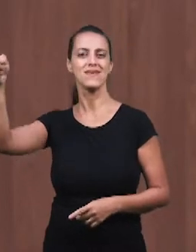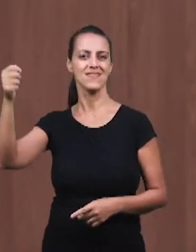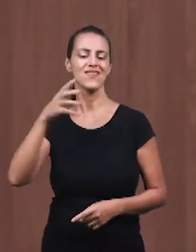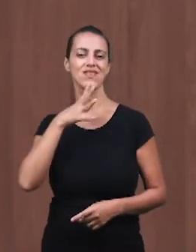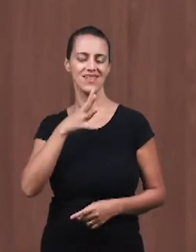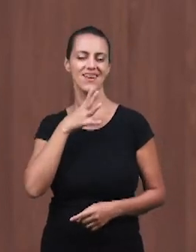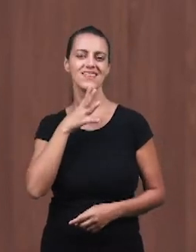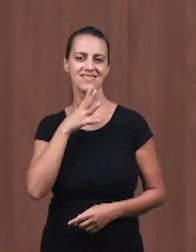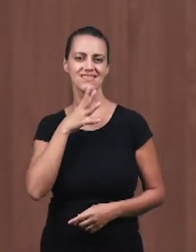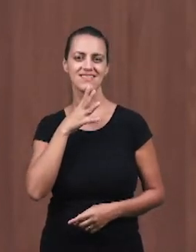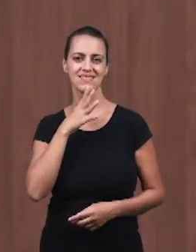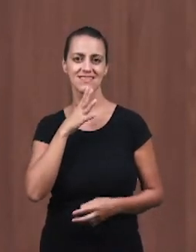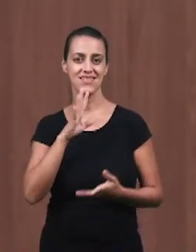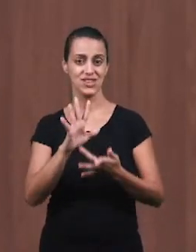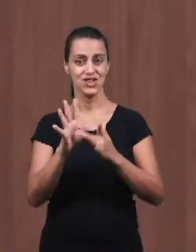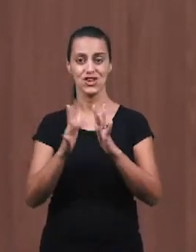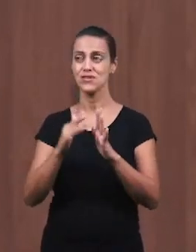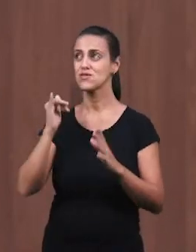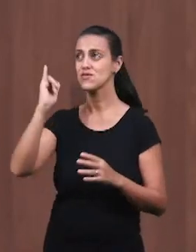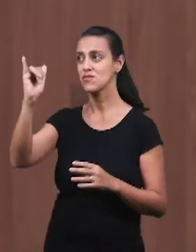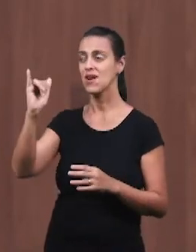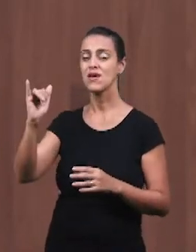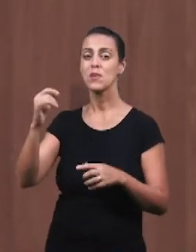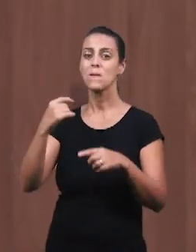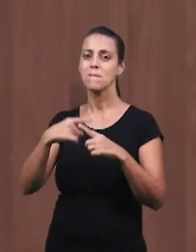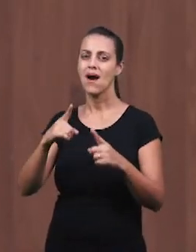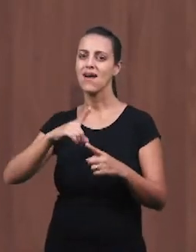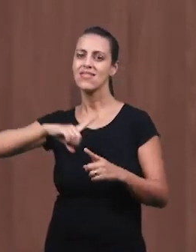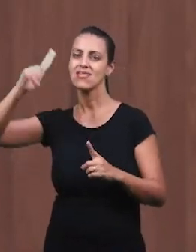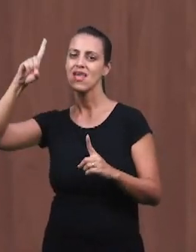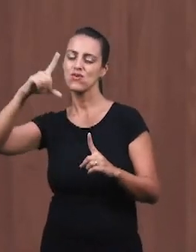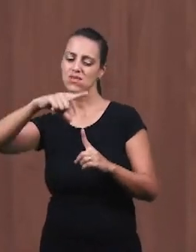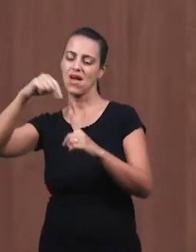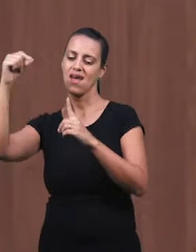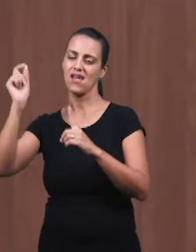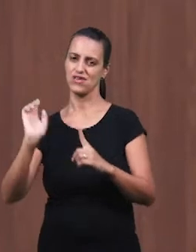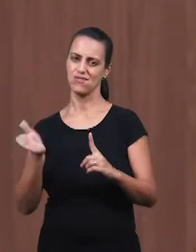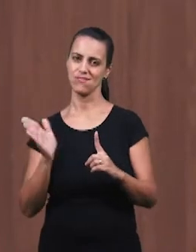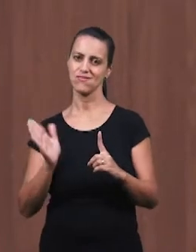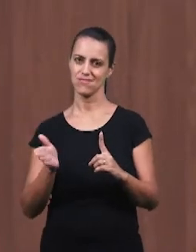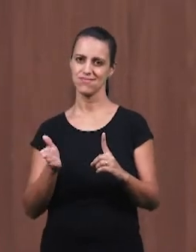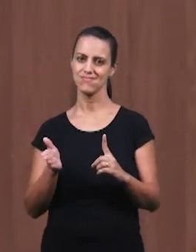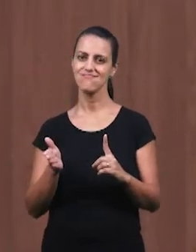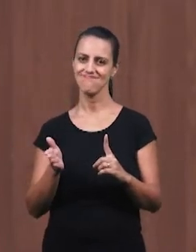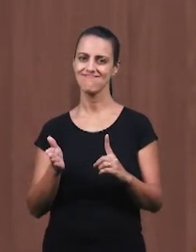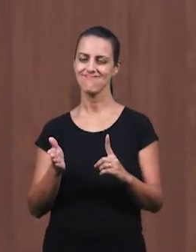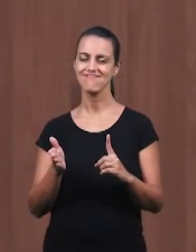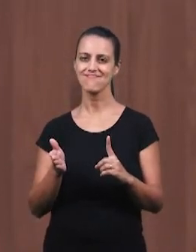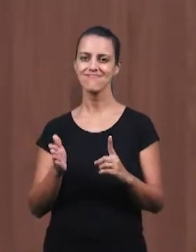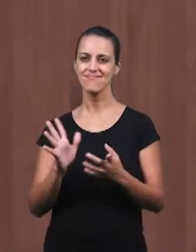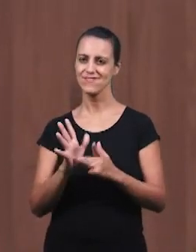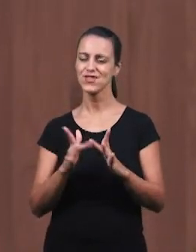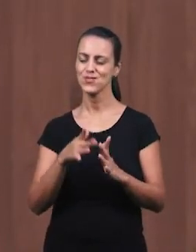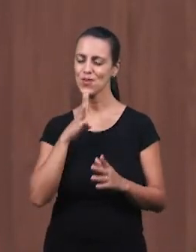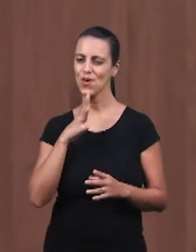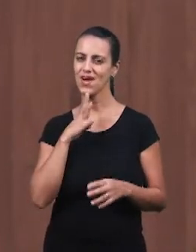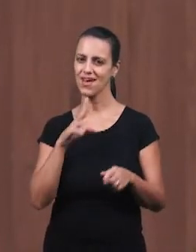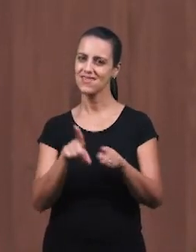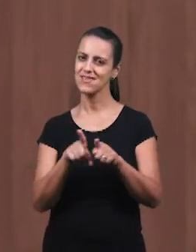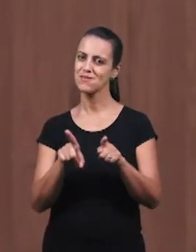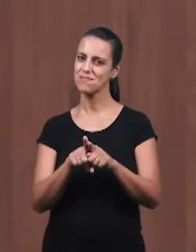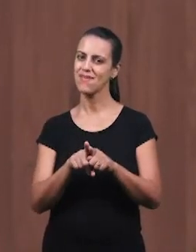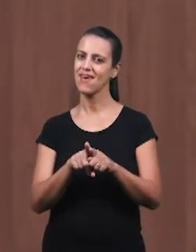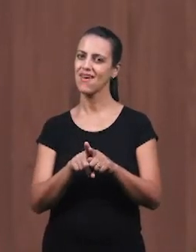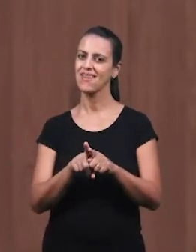Pai. Era Jesus falando, mas a eleição era do Pai. Zaqueu já era conhecido. E Jesus, como Filho de Deus, ele